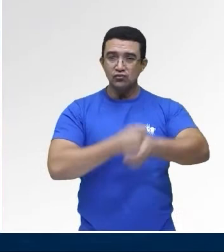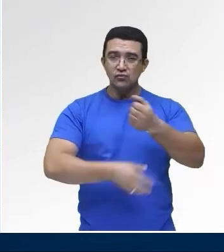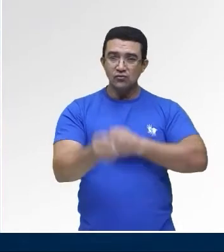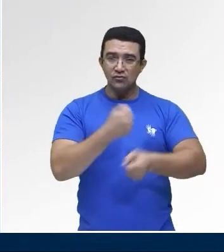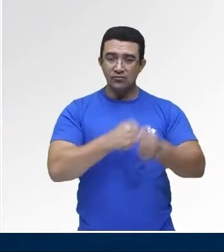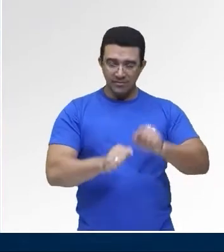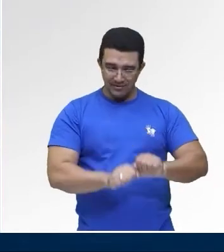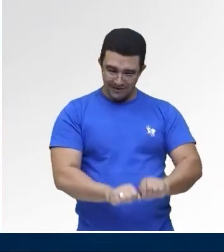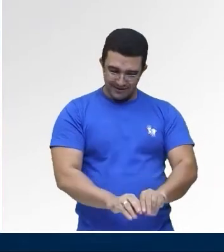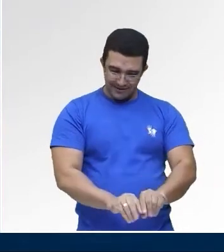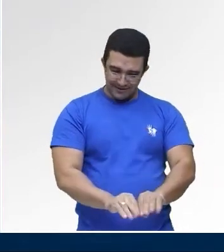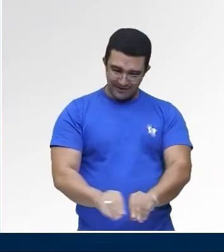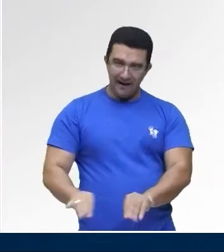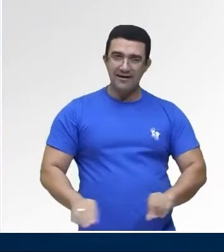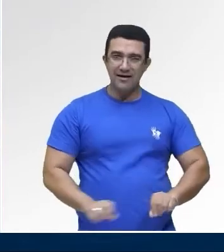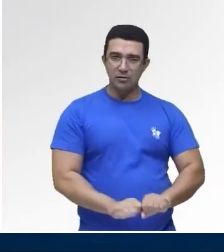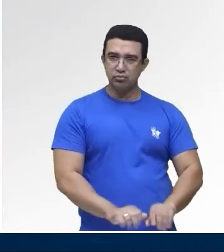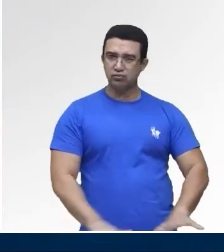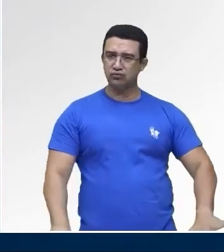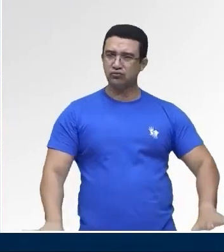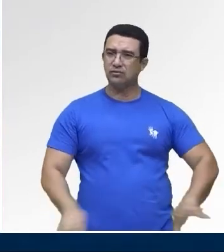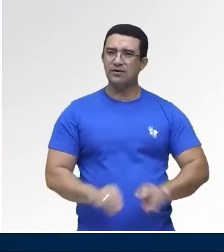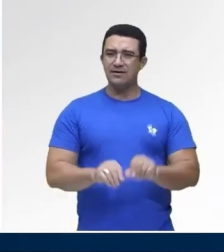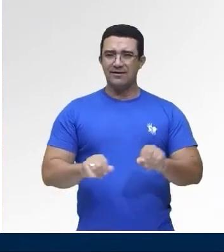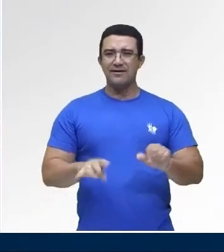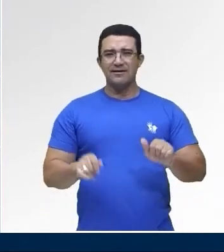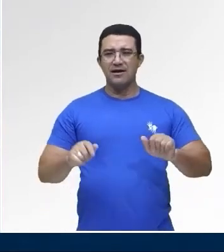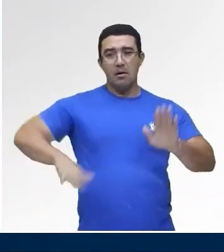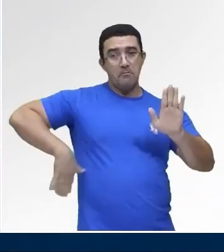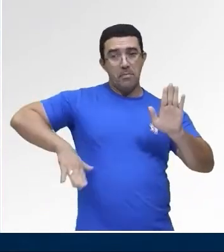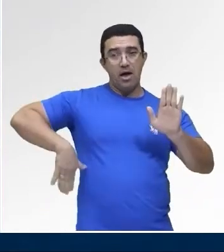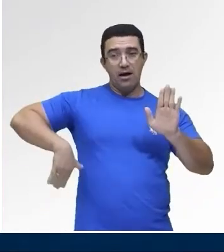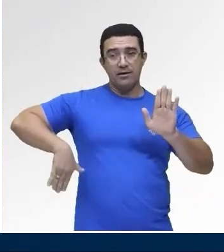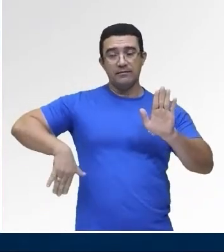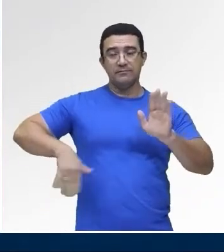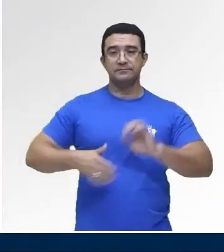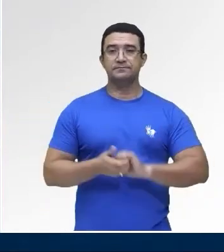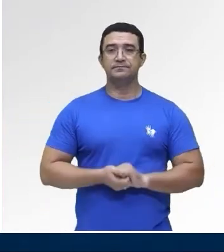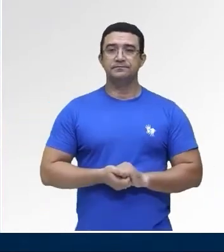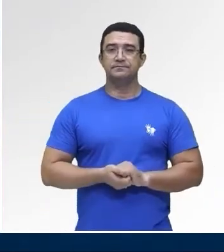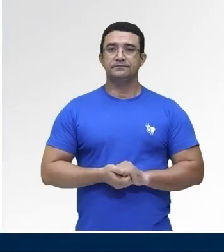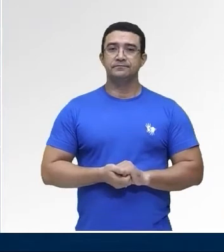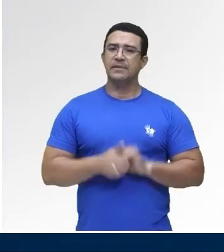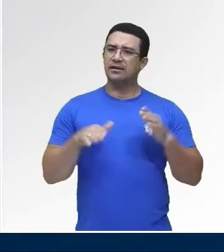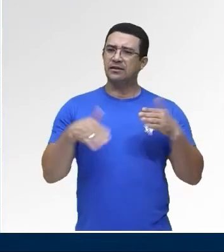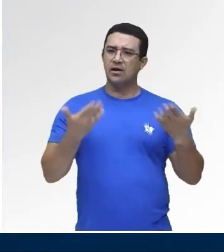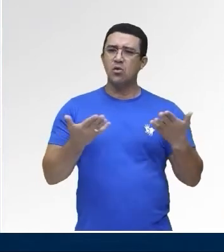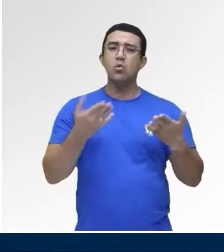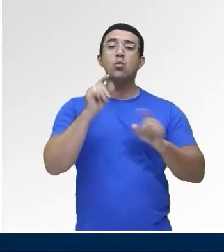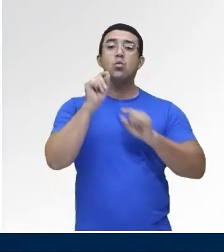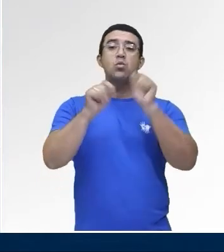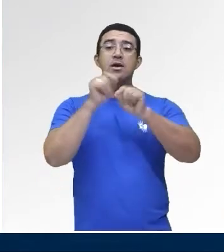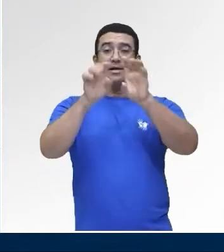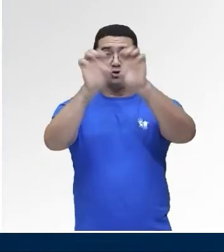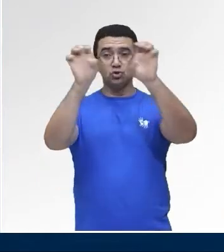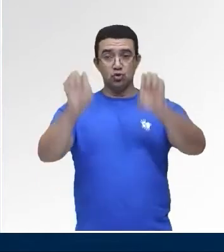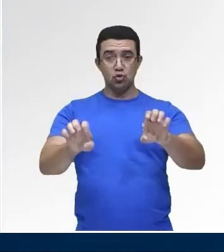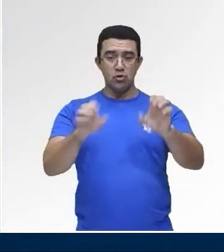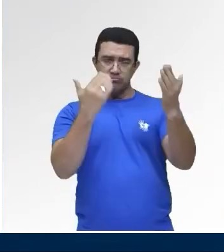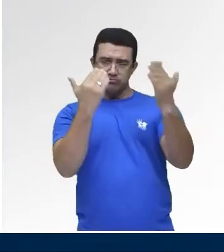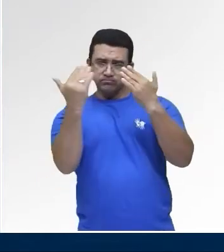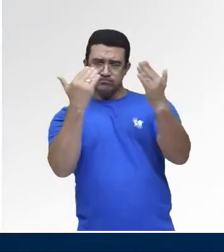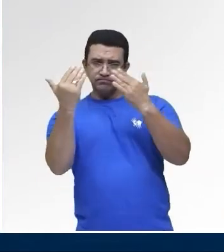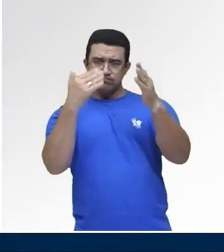né? A areia da praia. Então, a gente vai analisar a estrutura do poema,